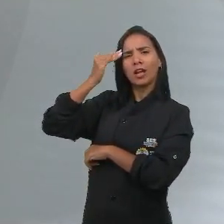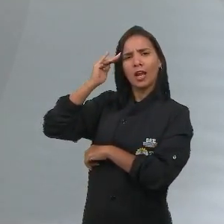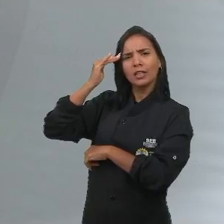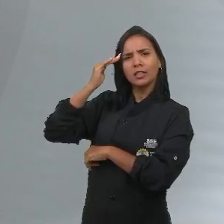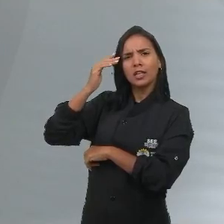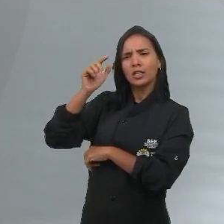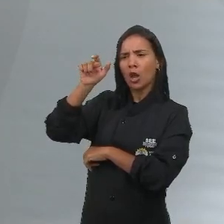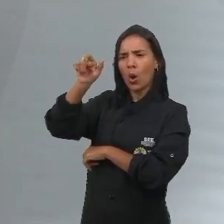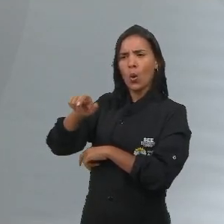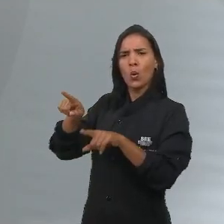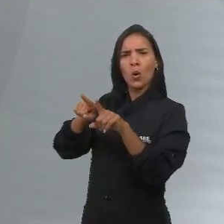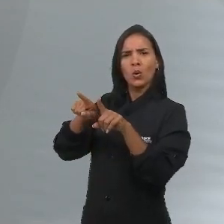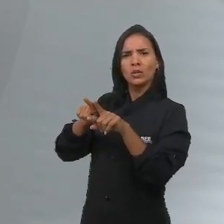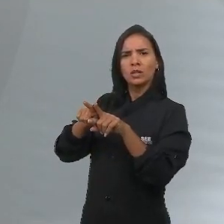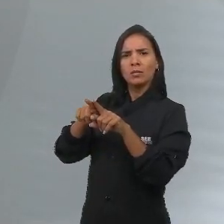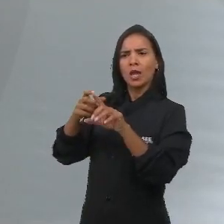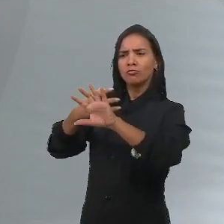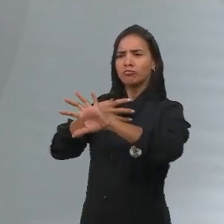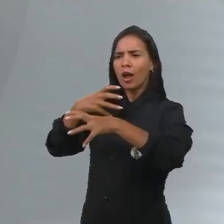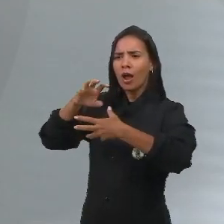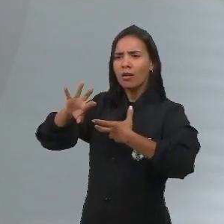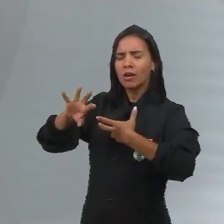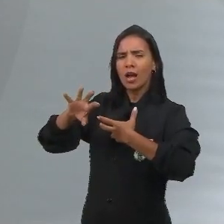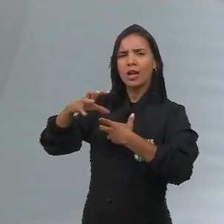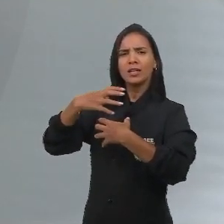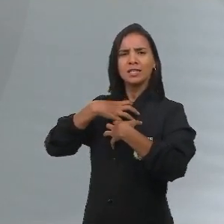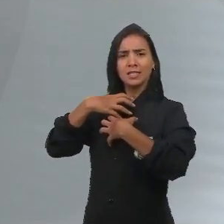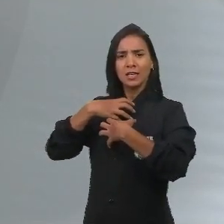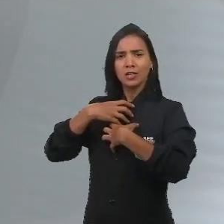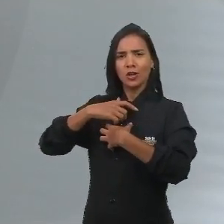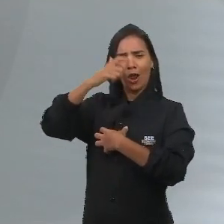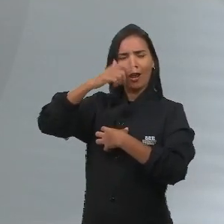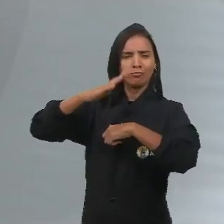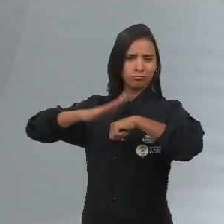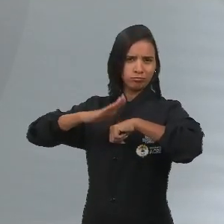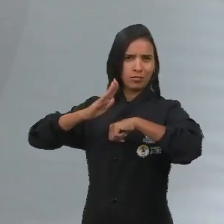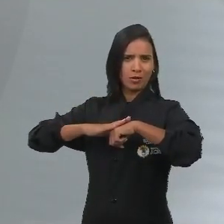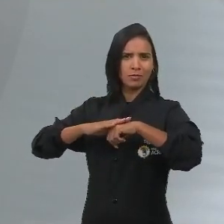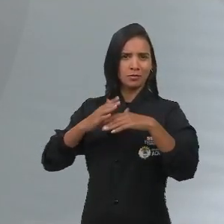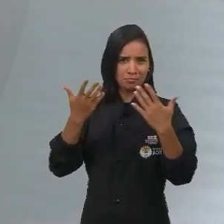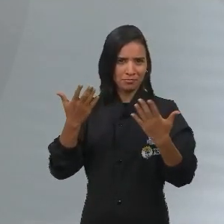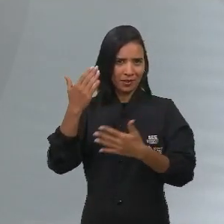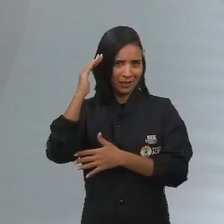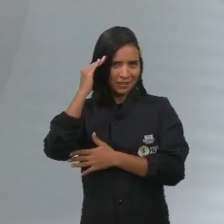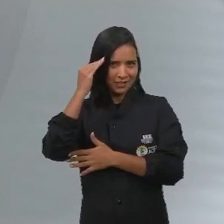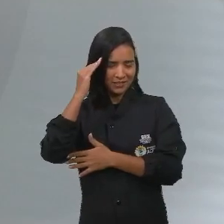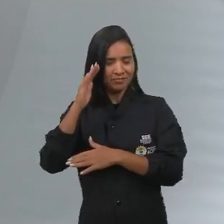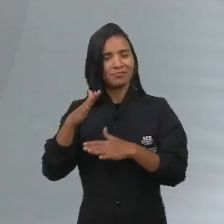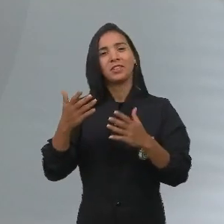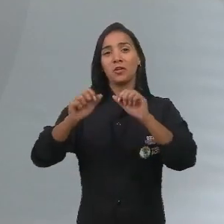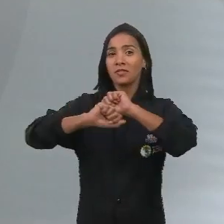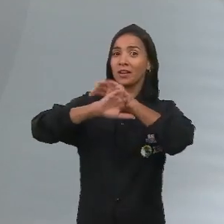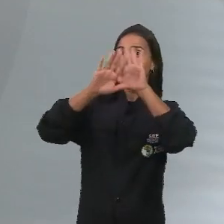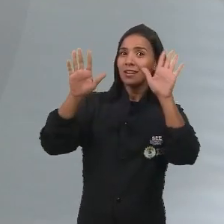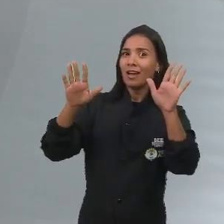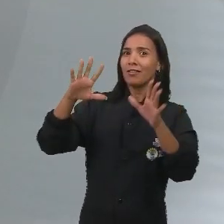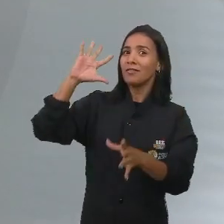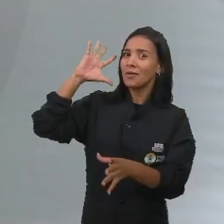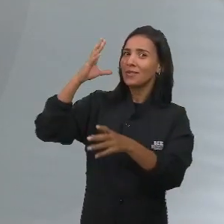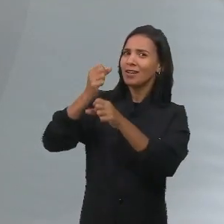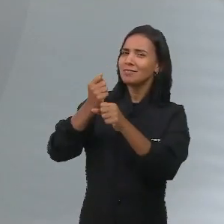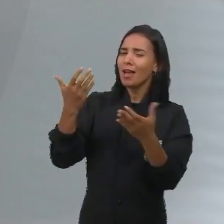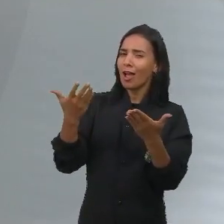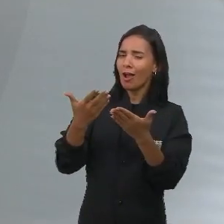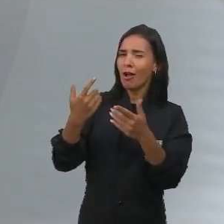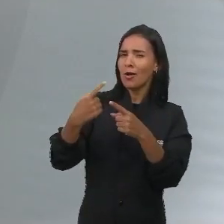para a partir daí eu poder ter uma percepção acerca de mim mesmo tranquilo compreendido isso então só pra gente relembrar Porque eu sei que